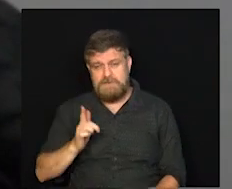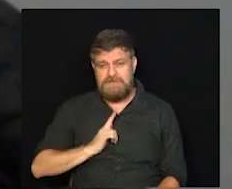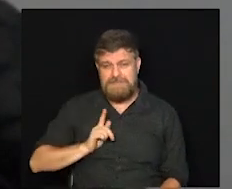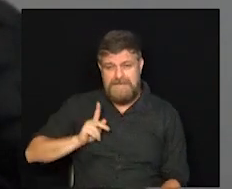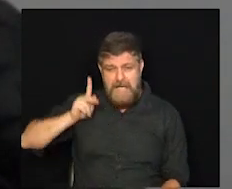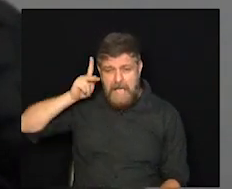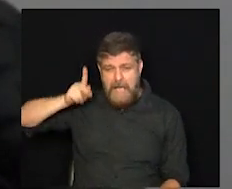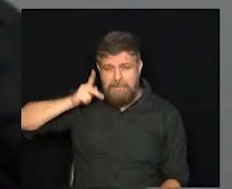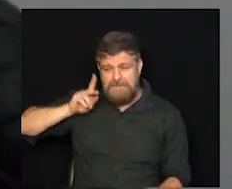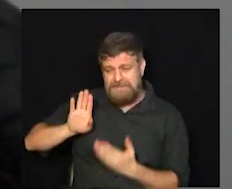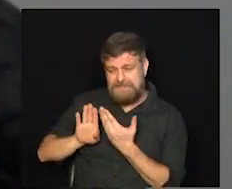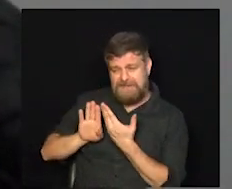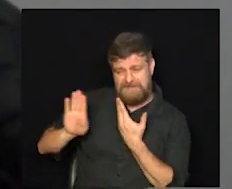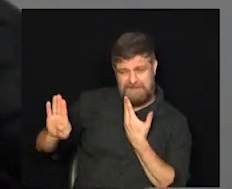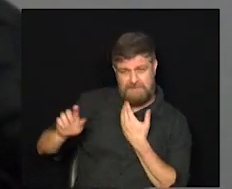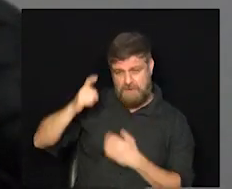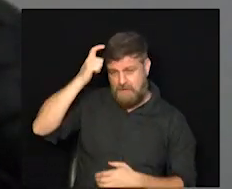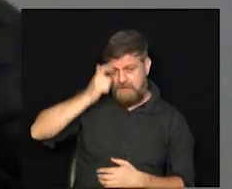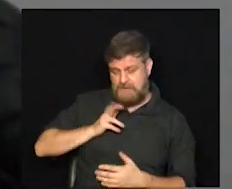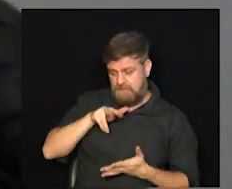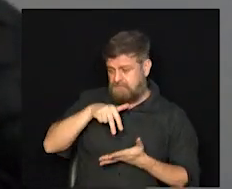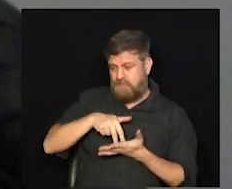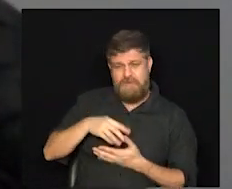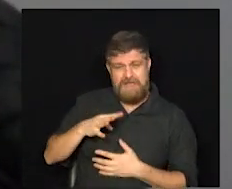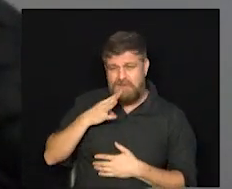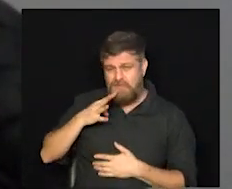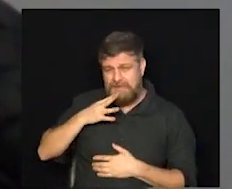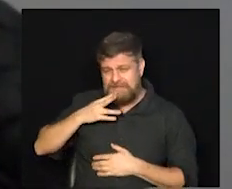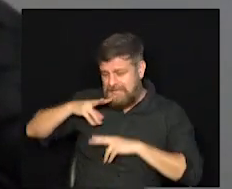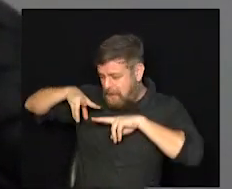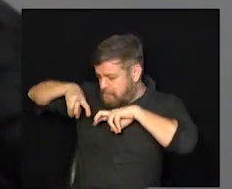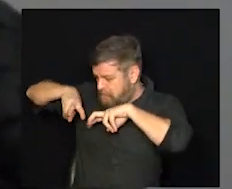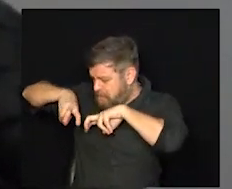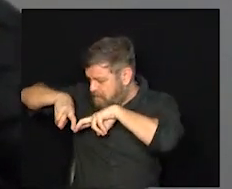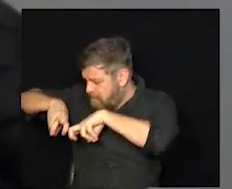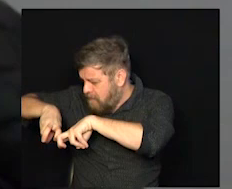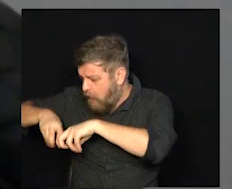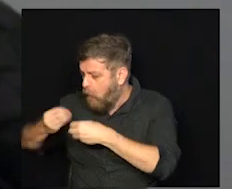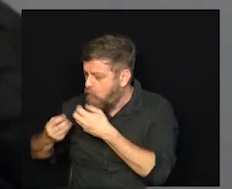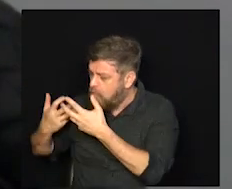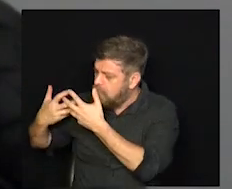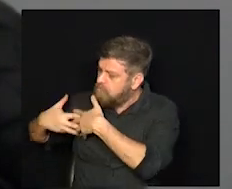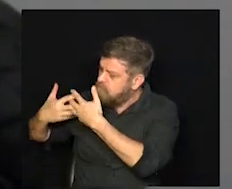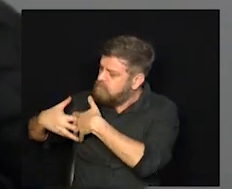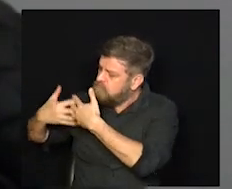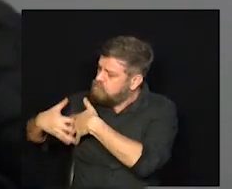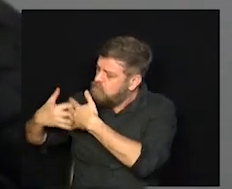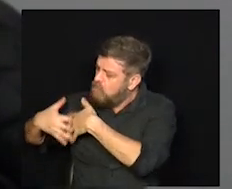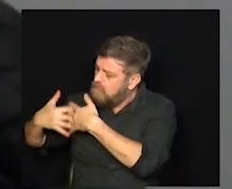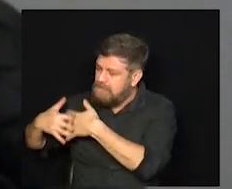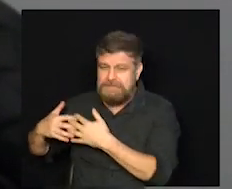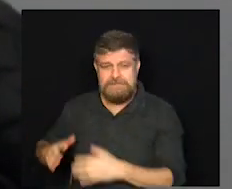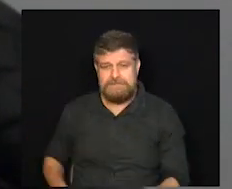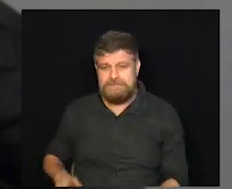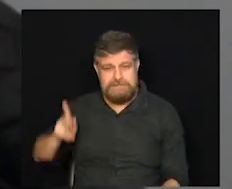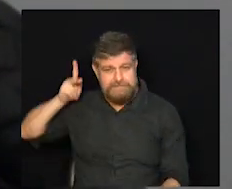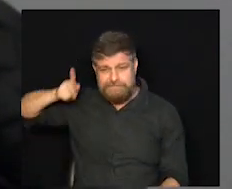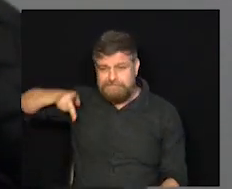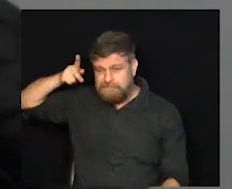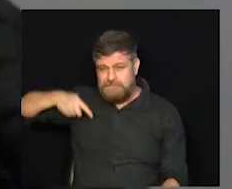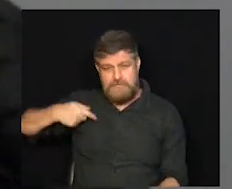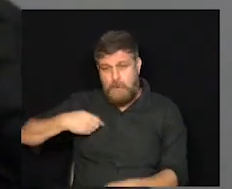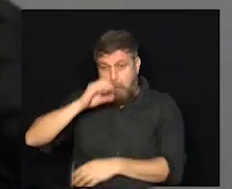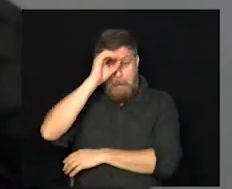política, né? Não conheço nem um pouco de como funciona essa grande máquina